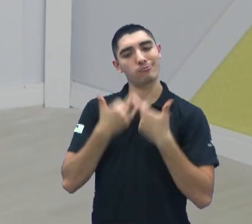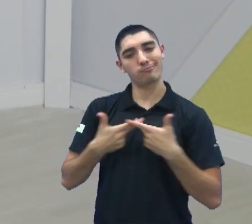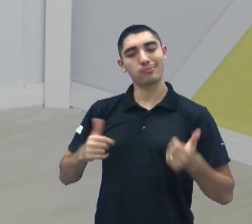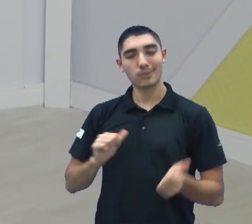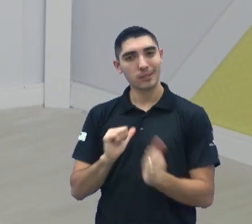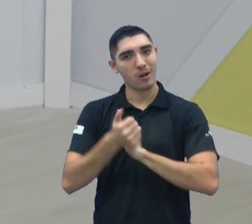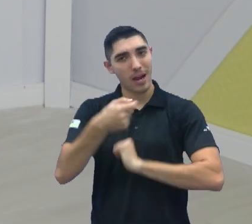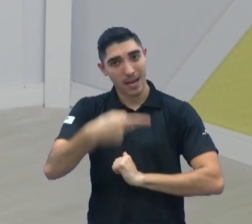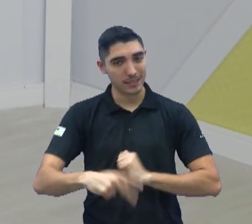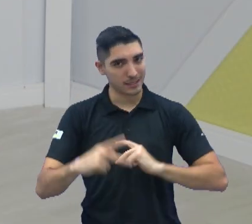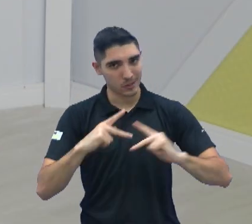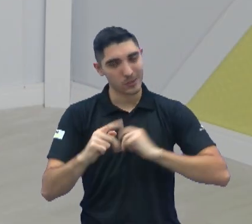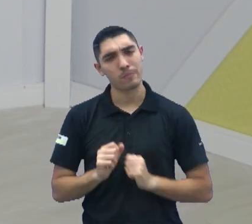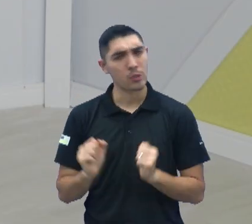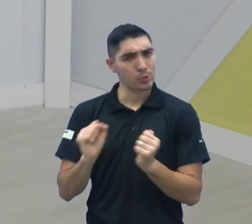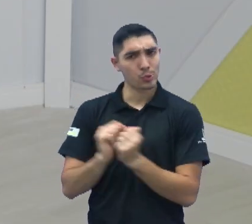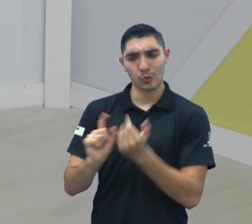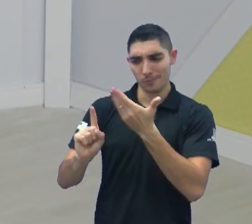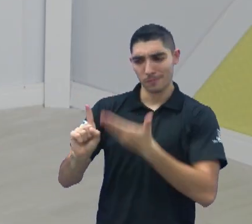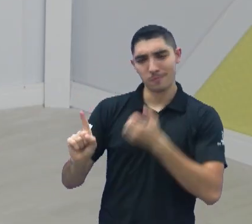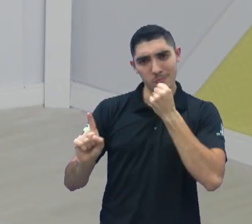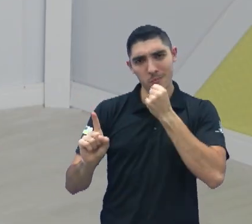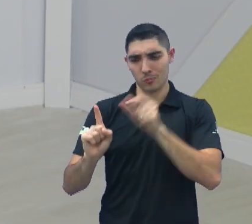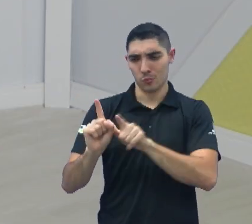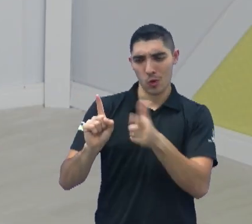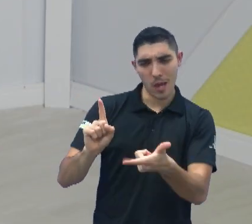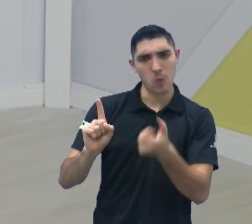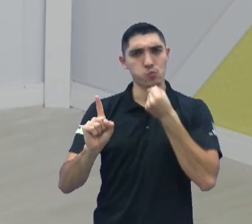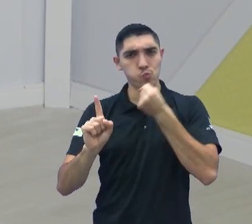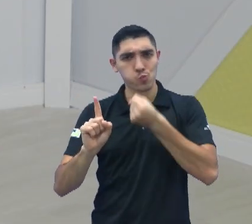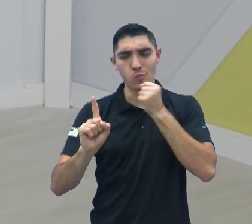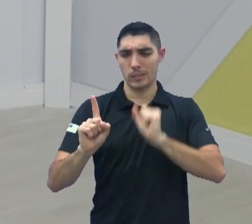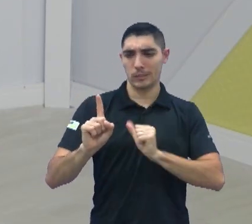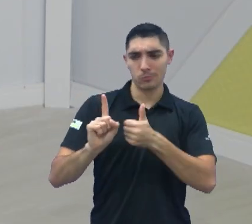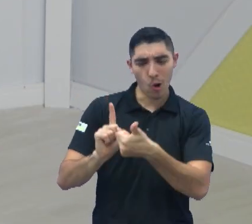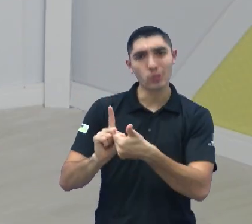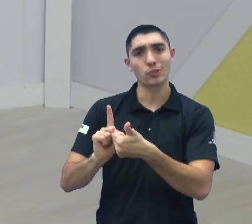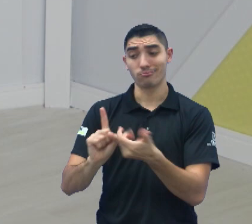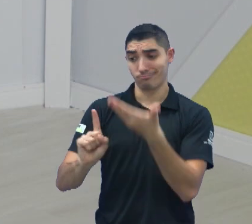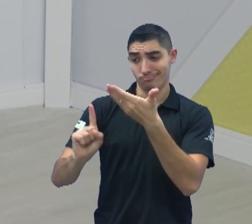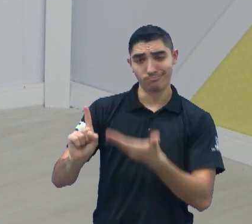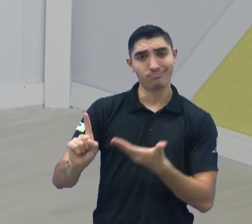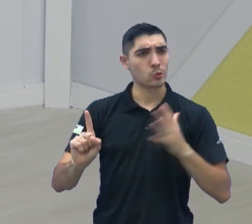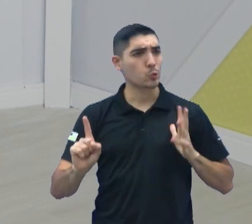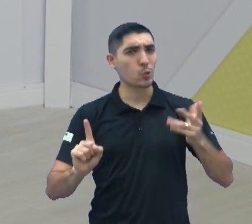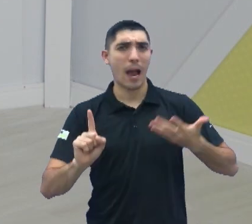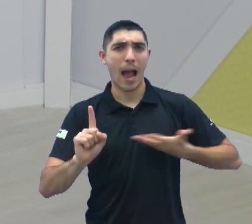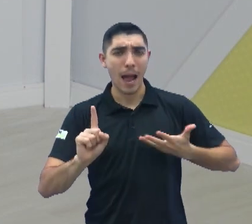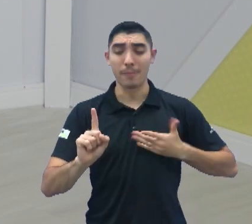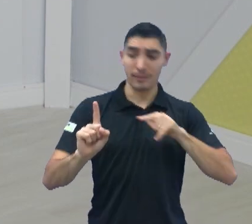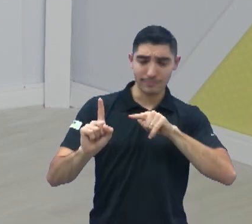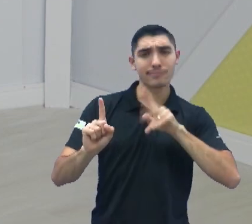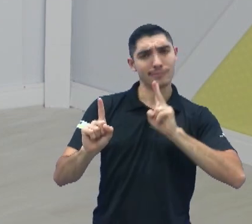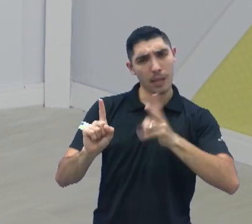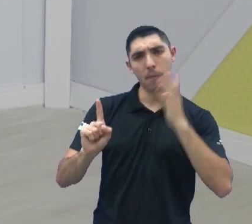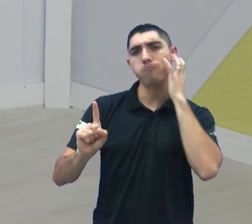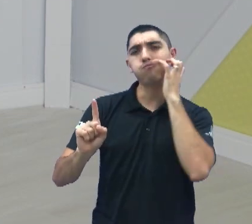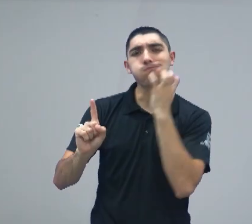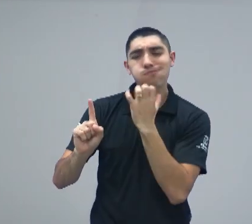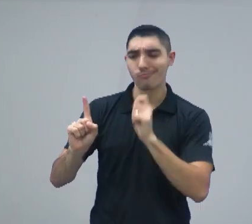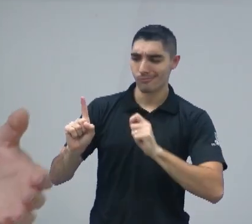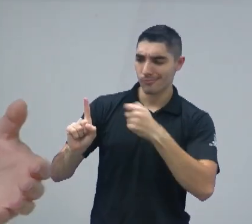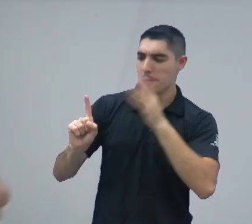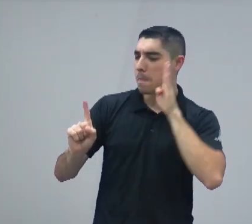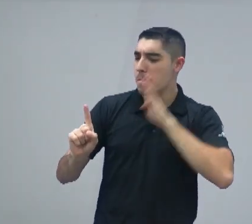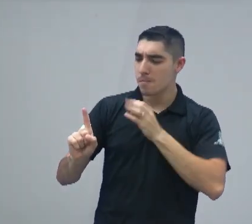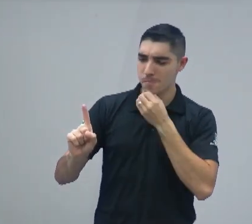nossa cidade. Aqui comigo ele, jornalista, repórter esportivo, o amigão da galera e barbudo, Paulo Ricardo. Tudo bem, Paulito? Boa tarde.